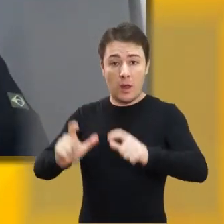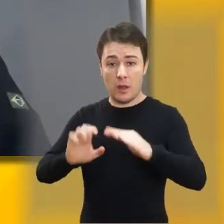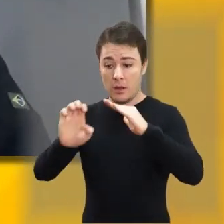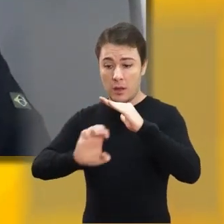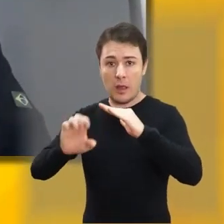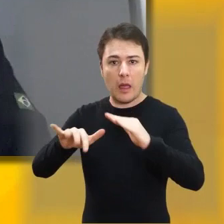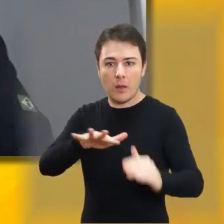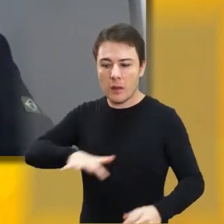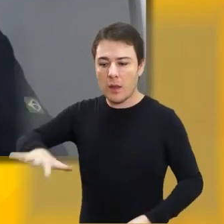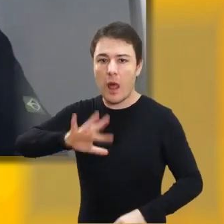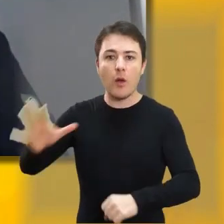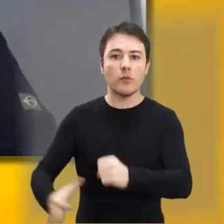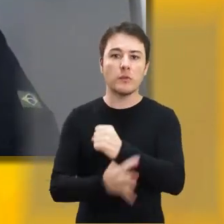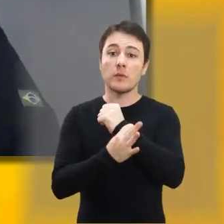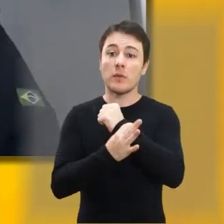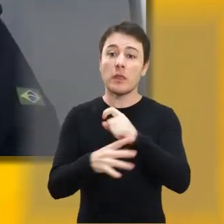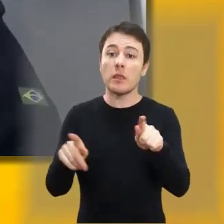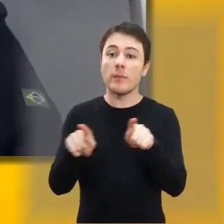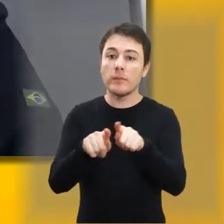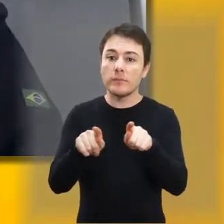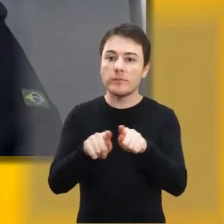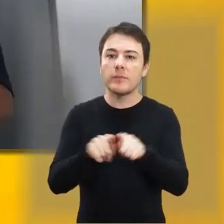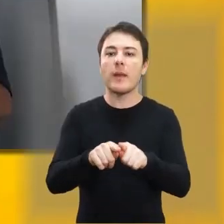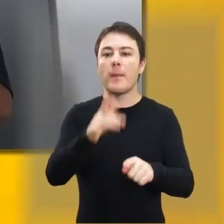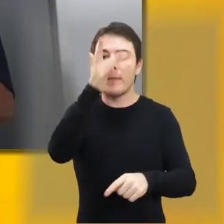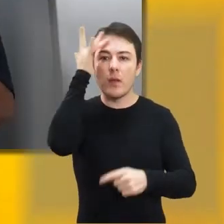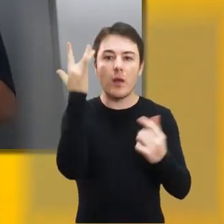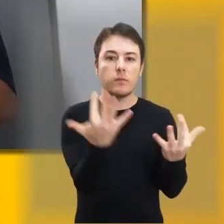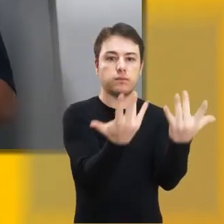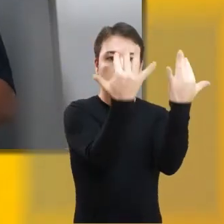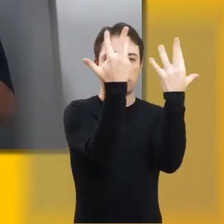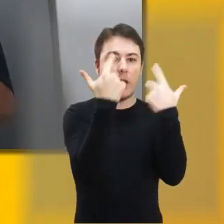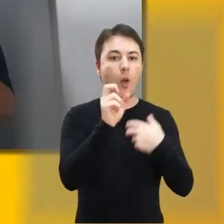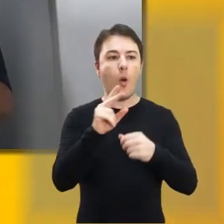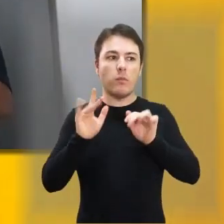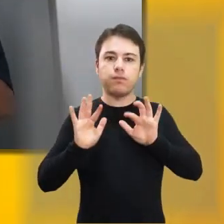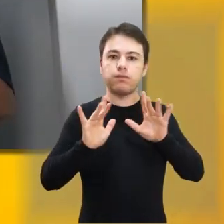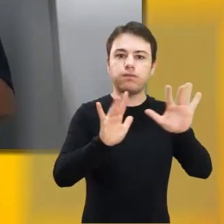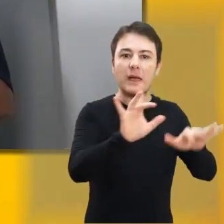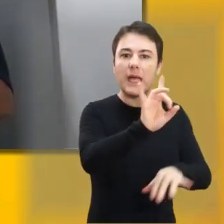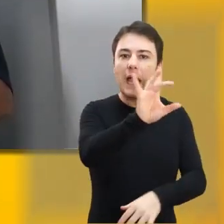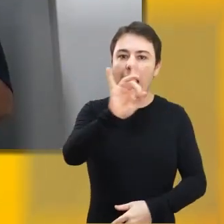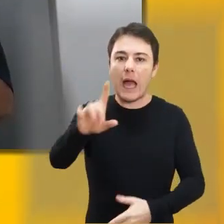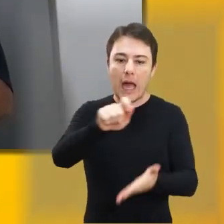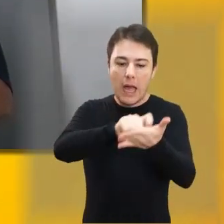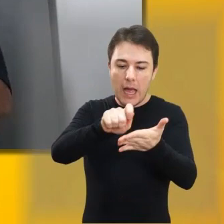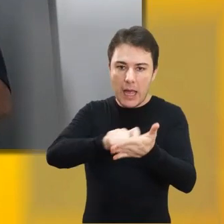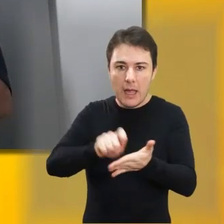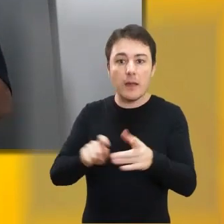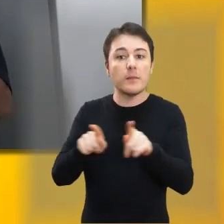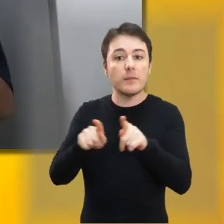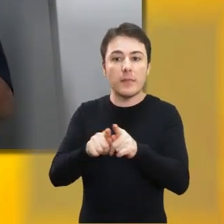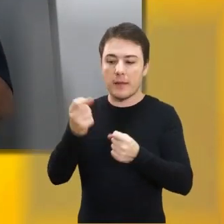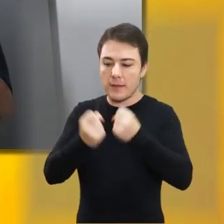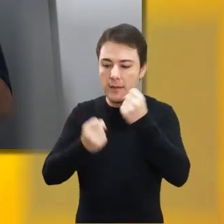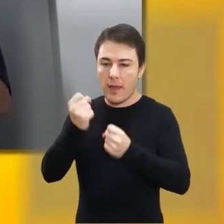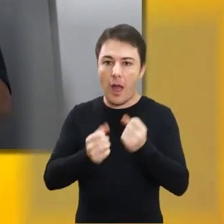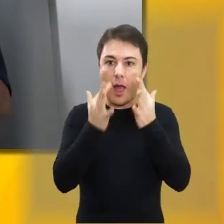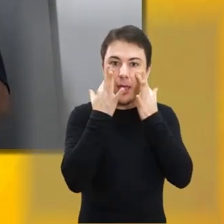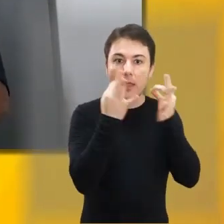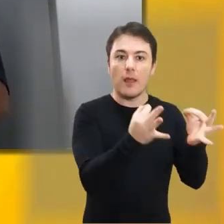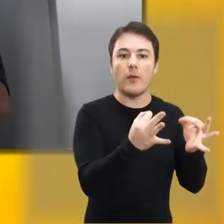a proteção e a segurança da empresa, controlando a entrada e a saída de pessoas e